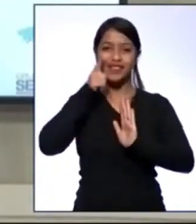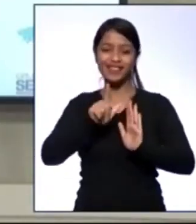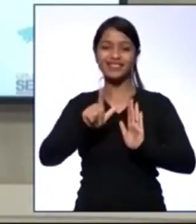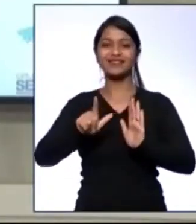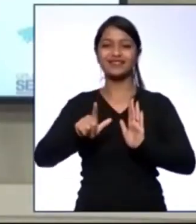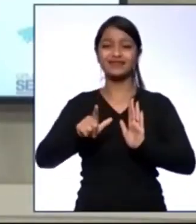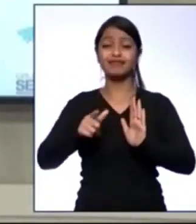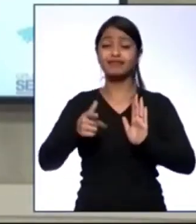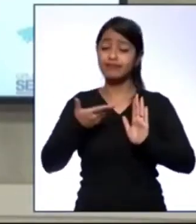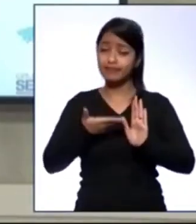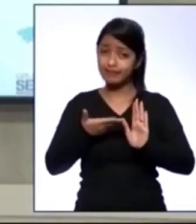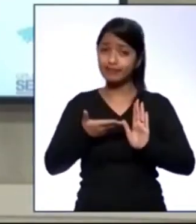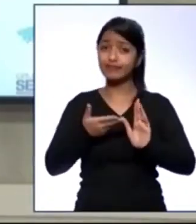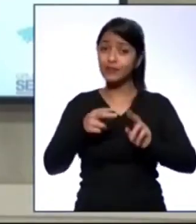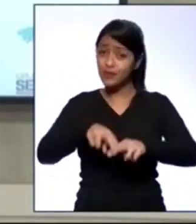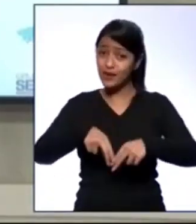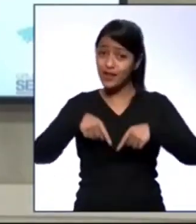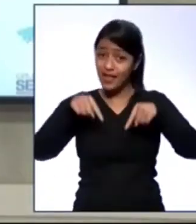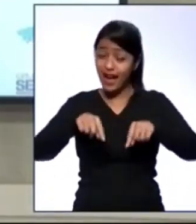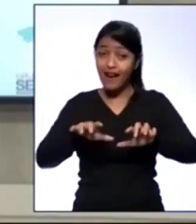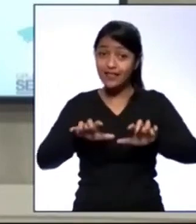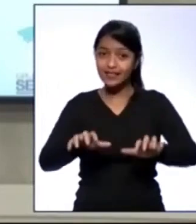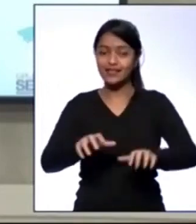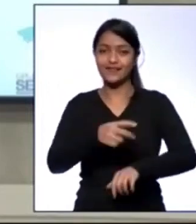grande sacada da vacina.